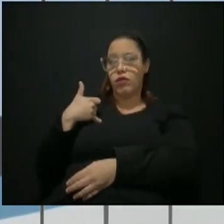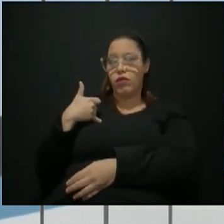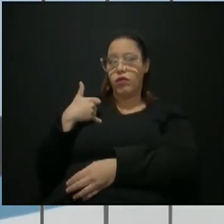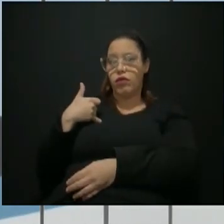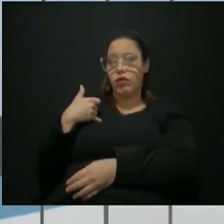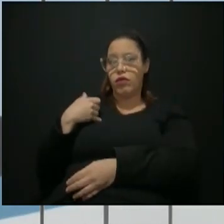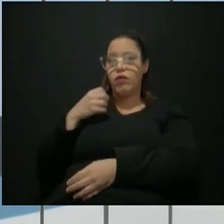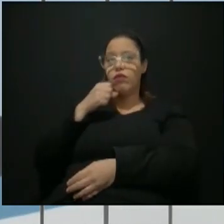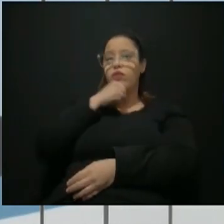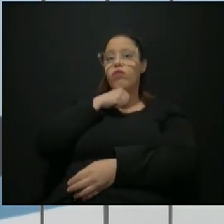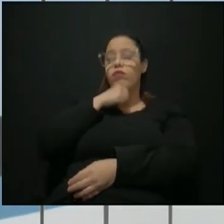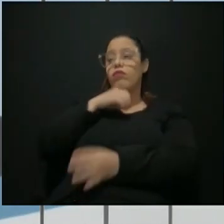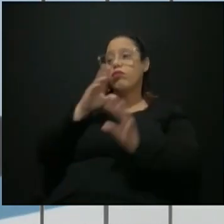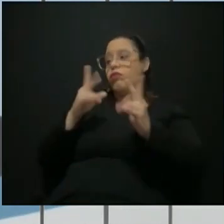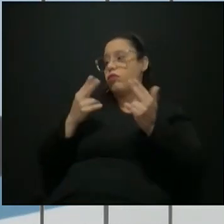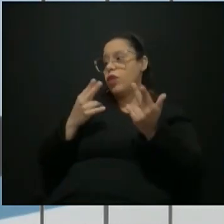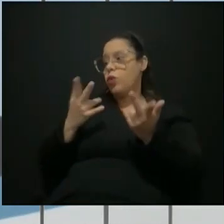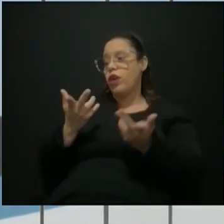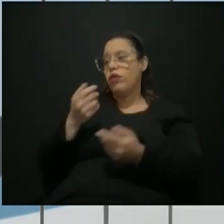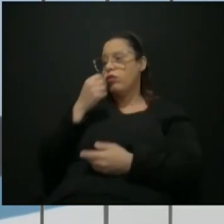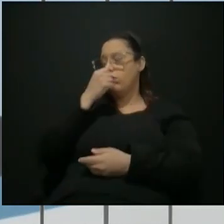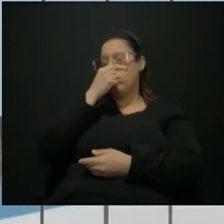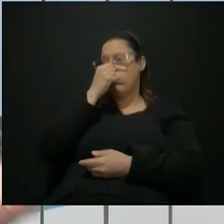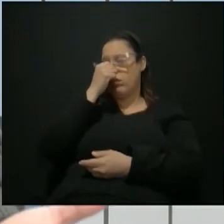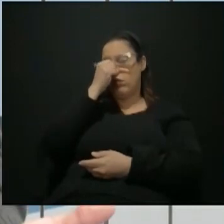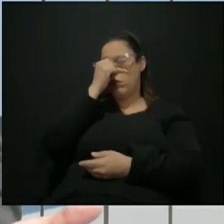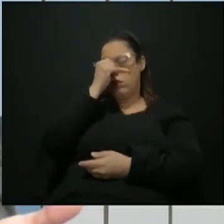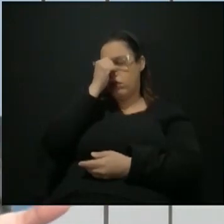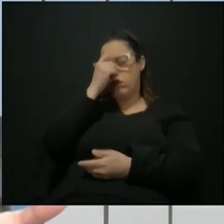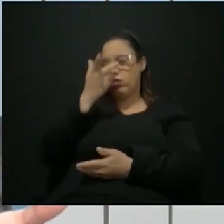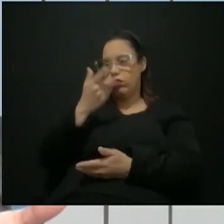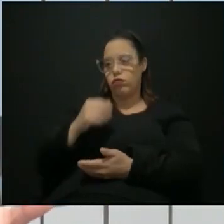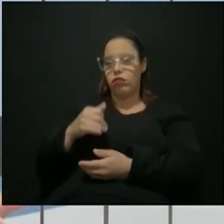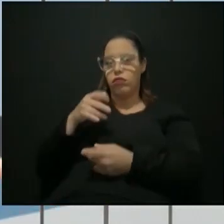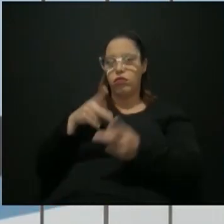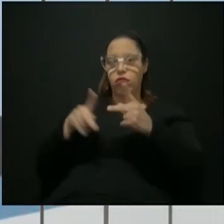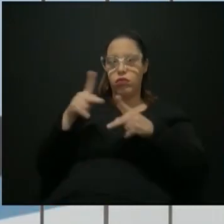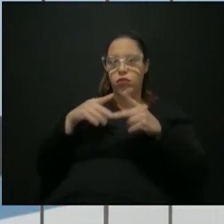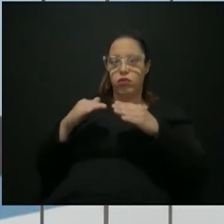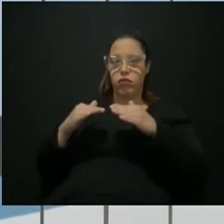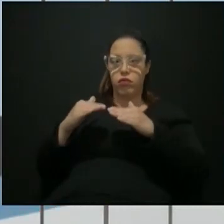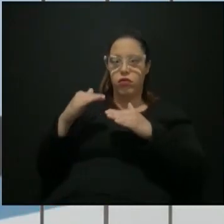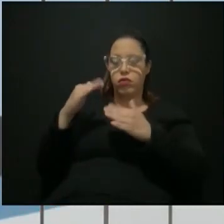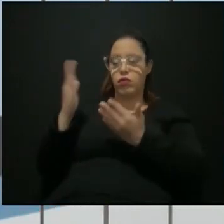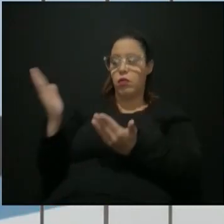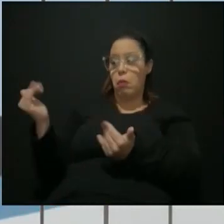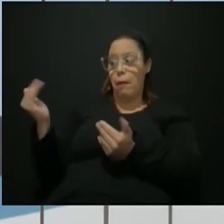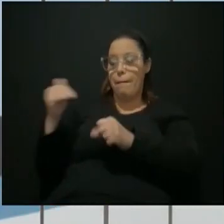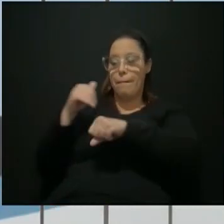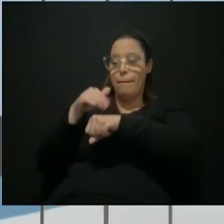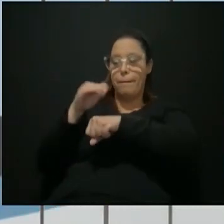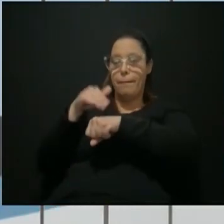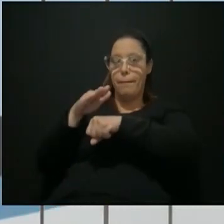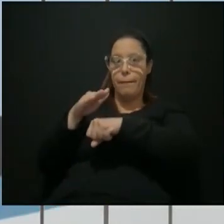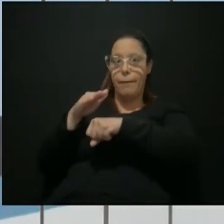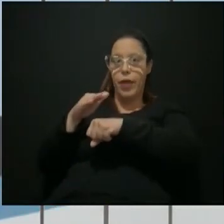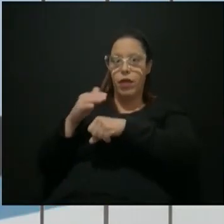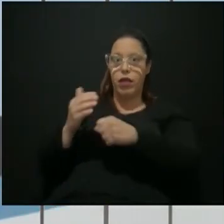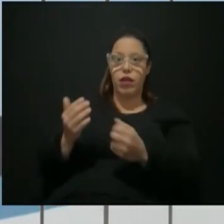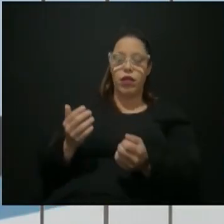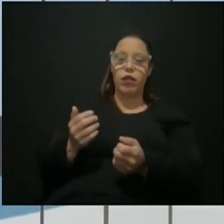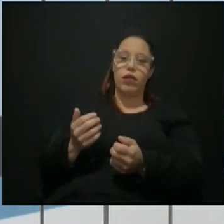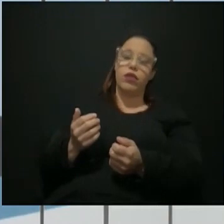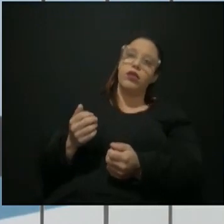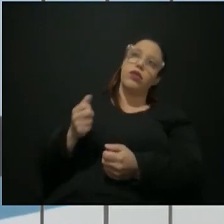da mesma forma. Então, a gente teve uma população majoritariamente mais jovem, tende a ter uma população majoritariamente mais velha. Será